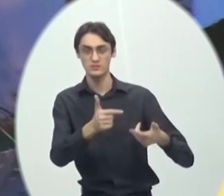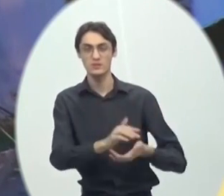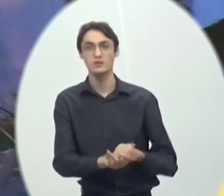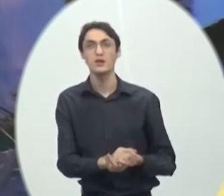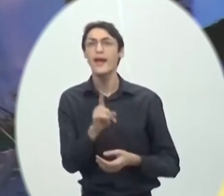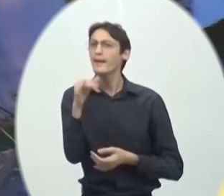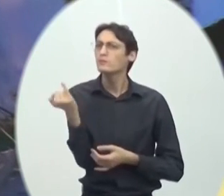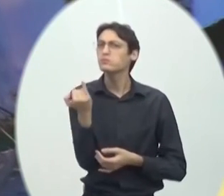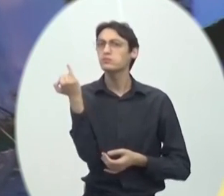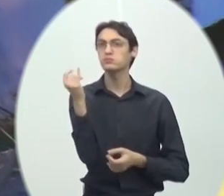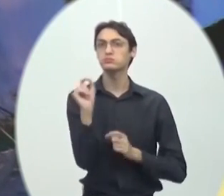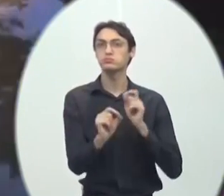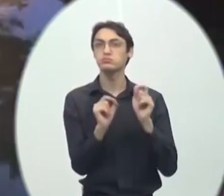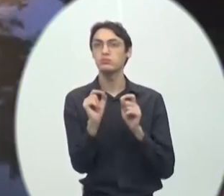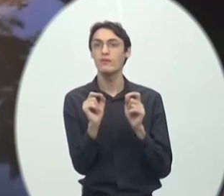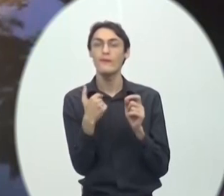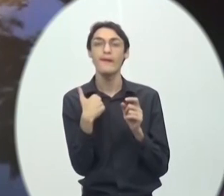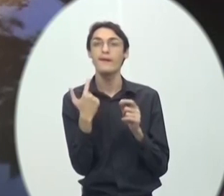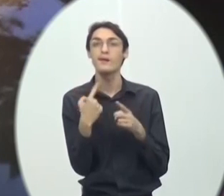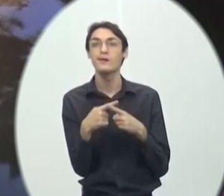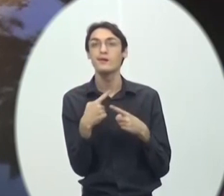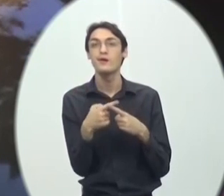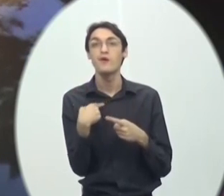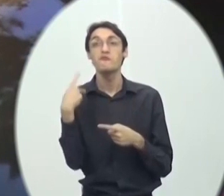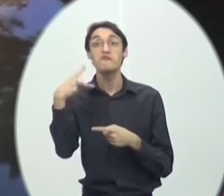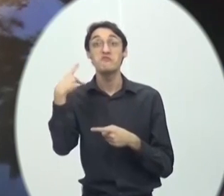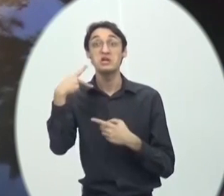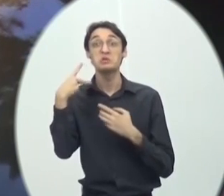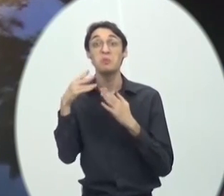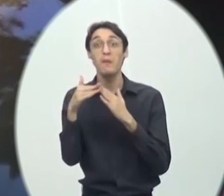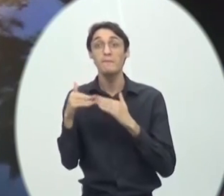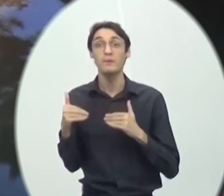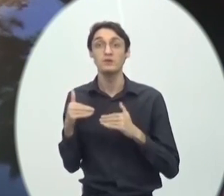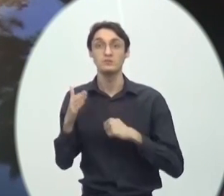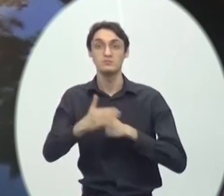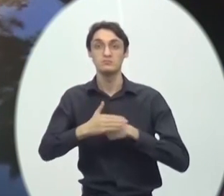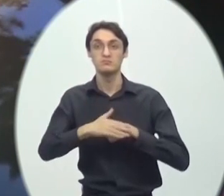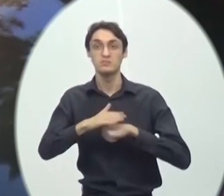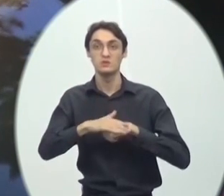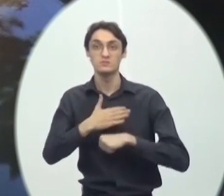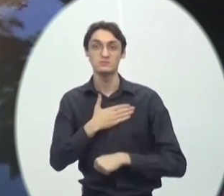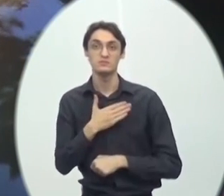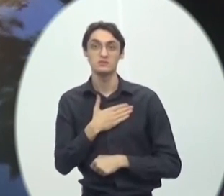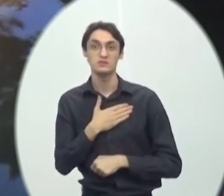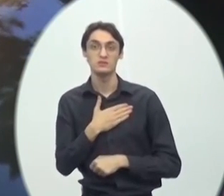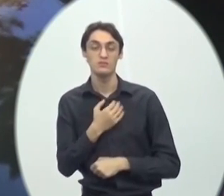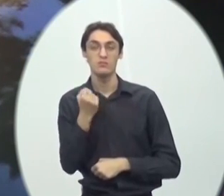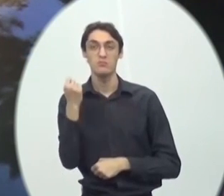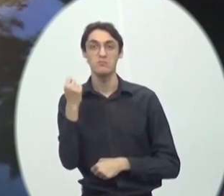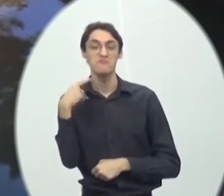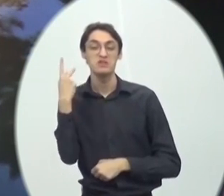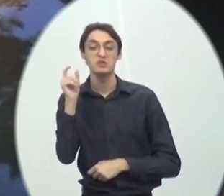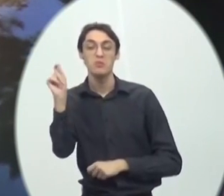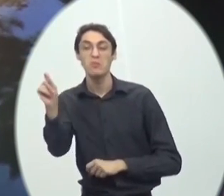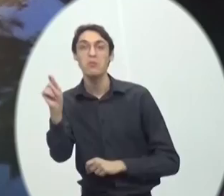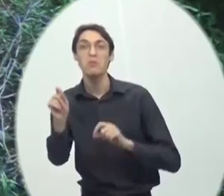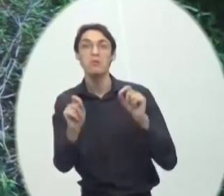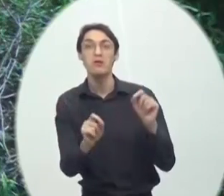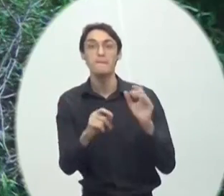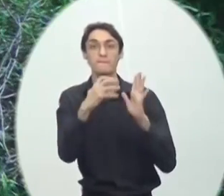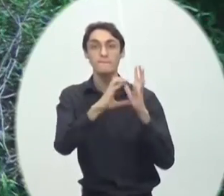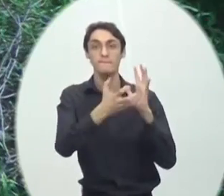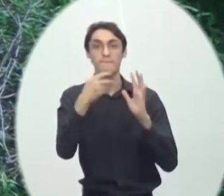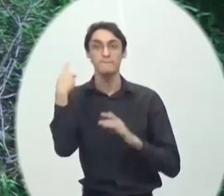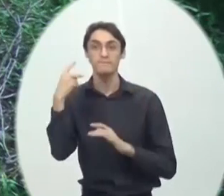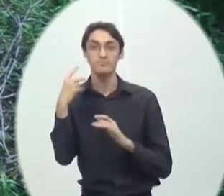quanto é importante. Não é porque um vereador veio aqui solicitar, seja de A, seja de B, se é de um lado ou do outro, mas